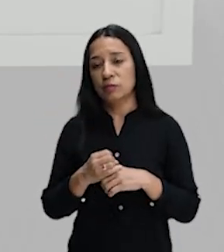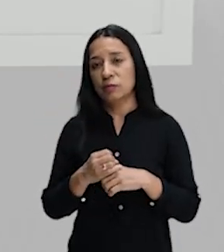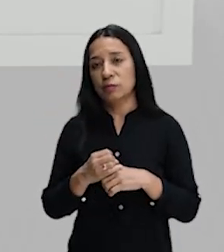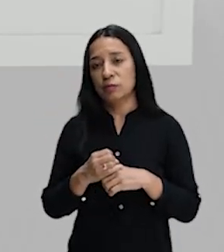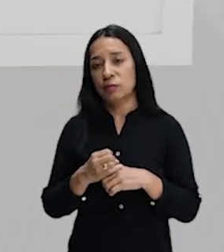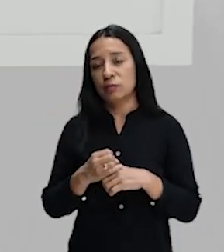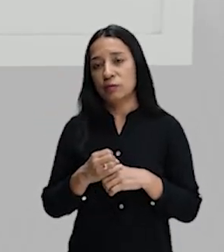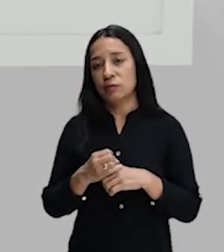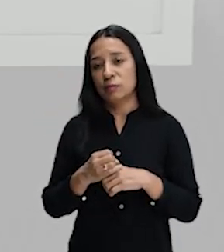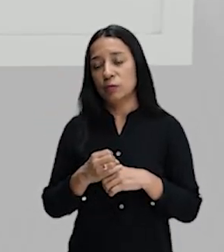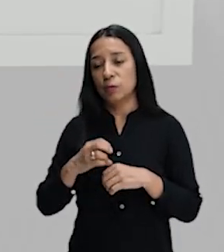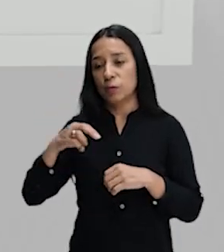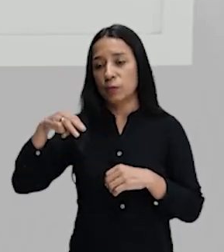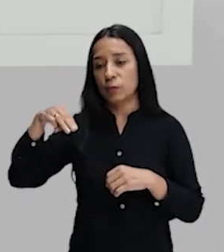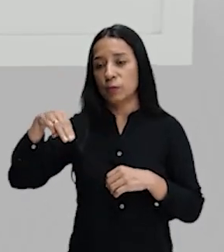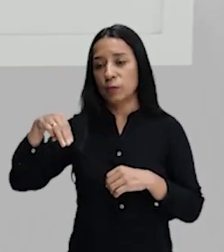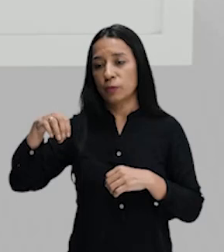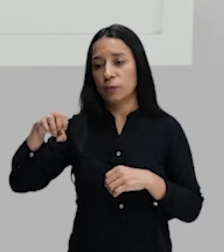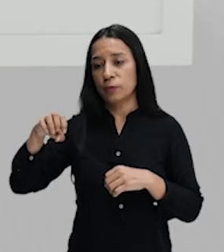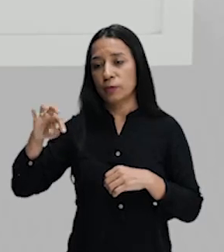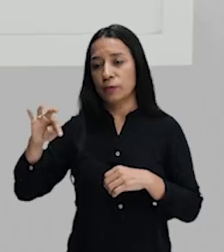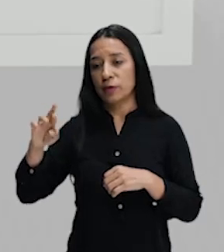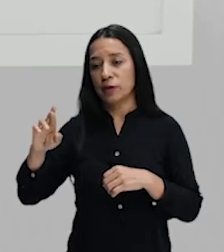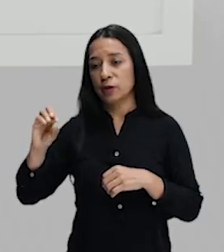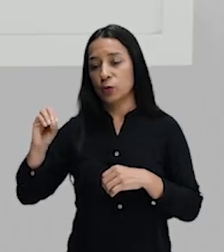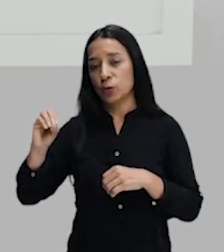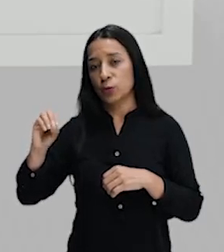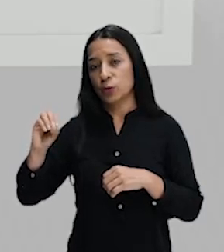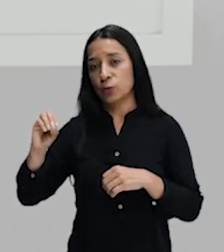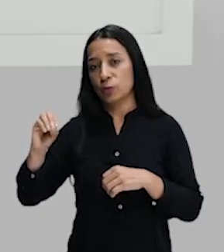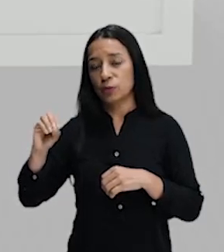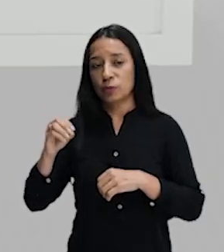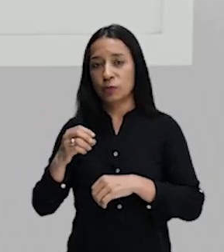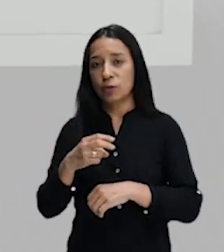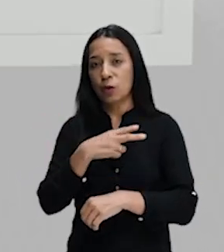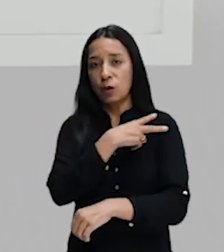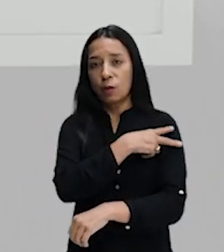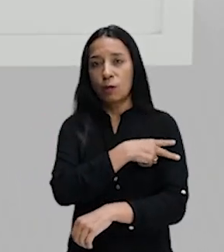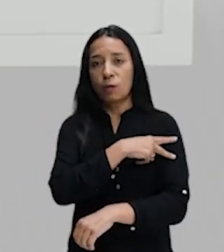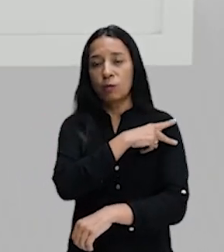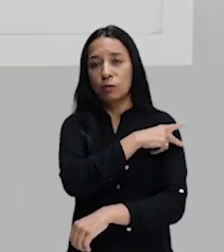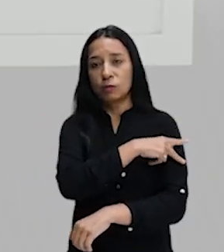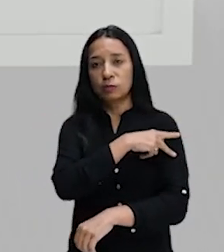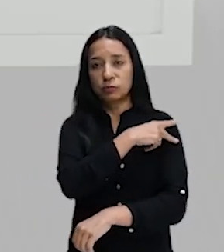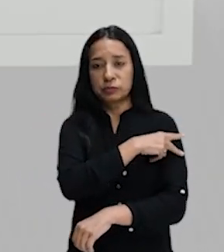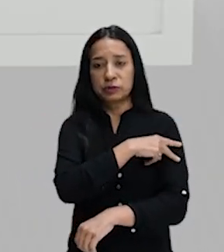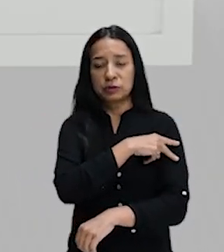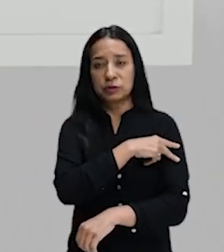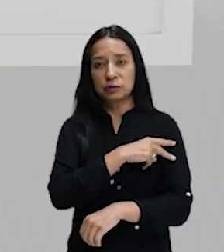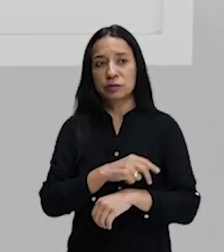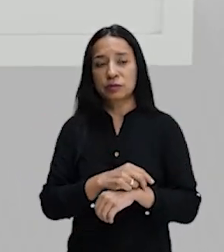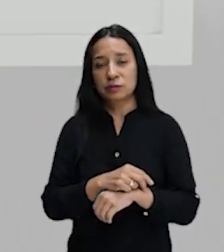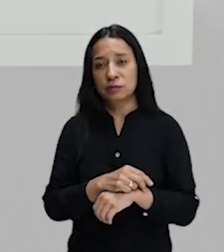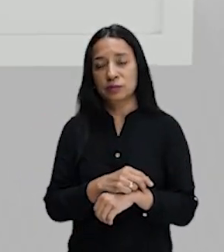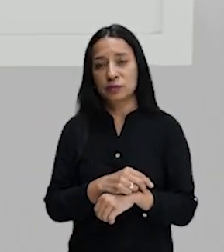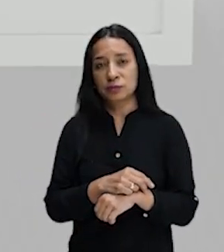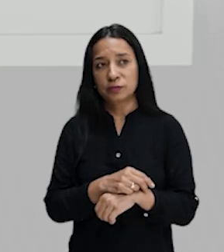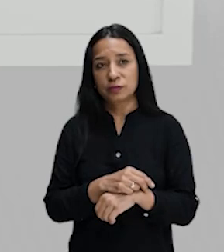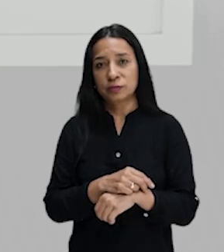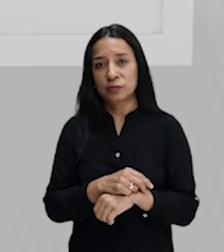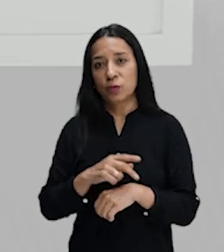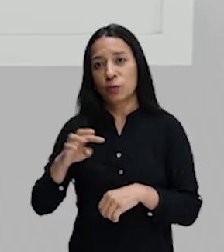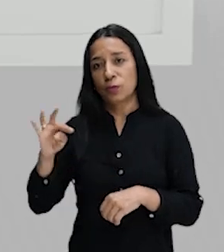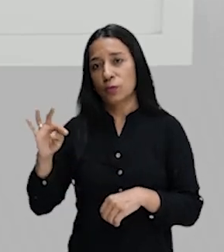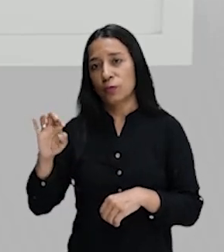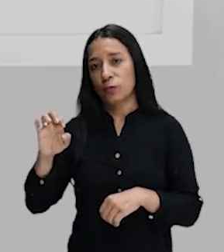o metrô, que é um metrô, né, que é um trem-bala, que na verdade ele é um trem, na verdade ele não chega nem a ser um trem-bala, ele é um